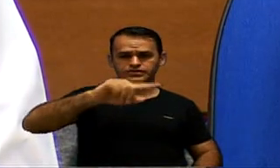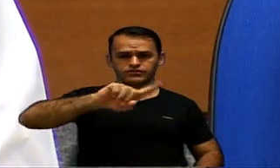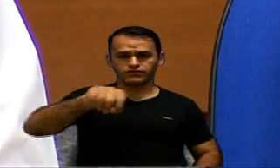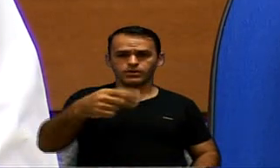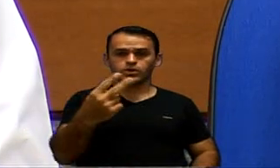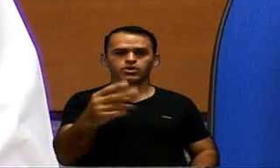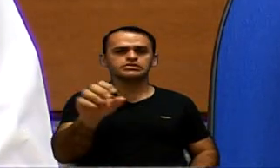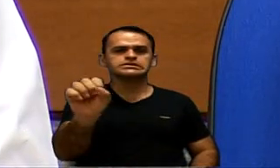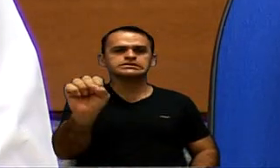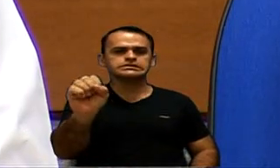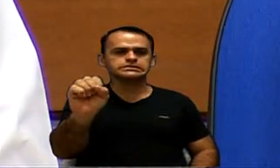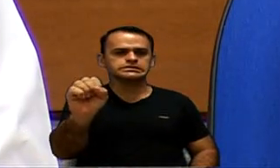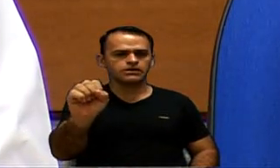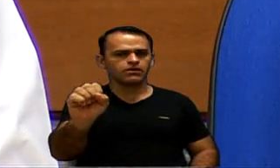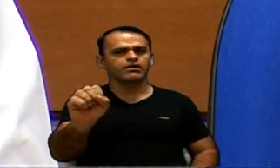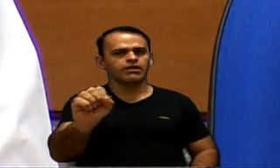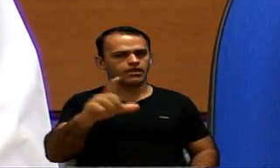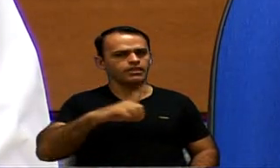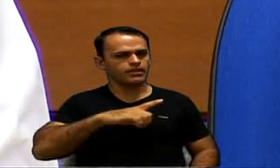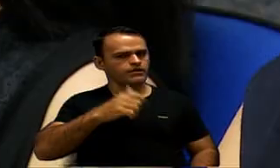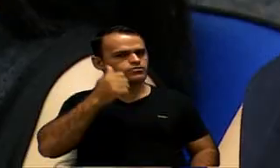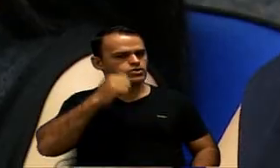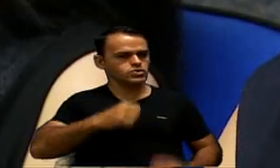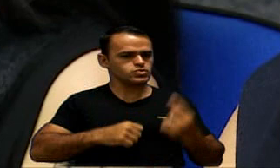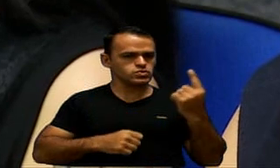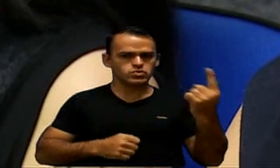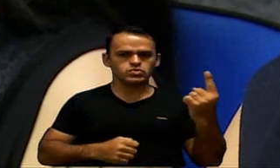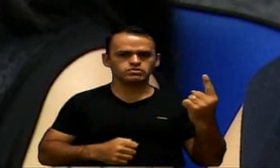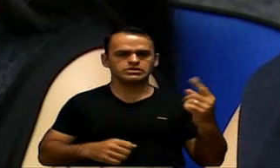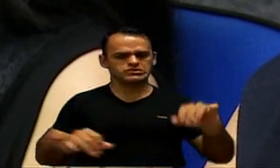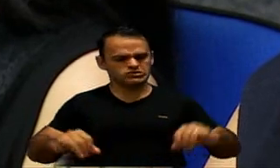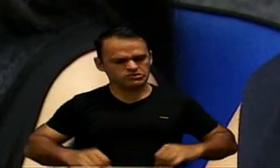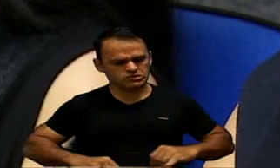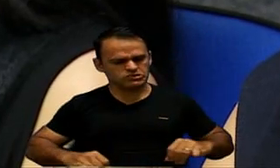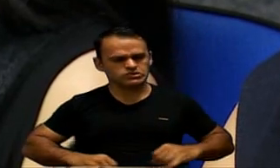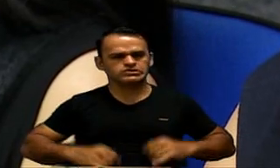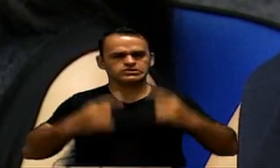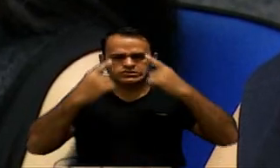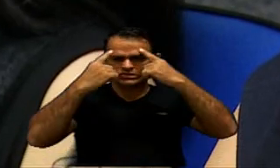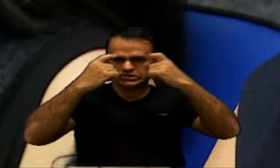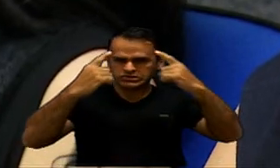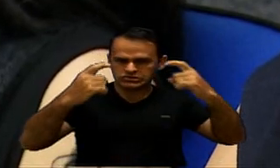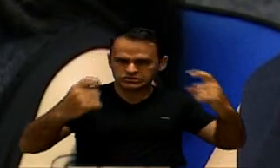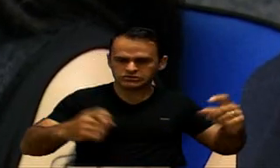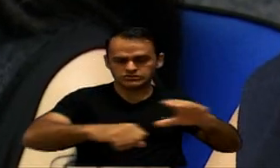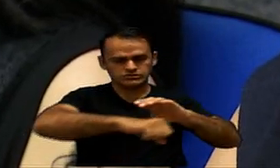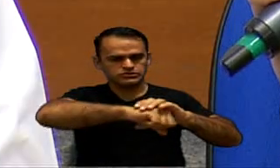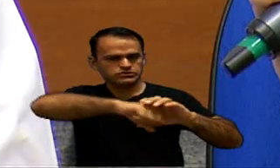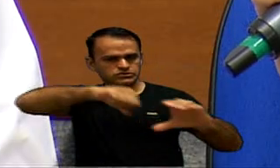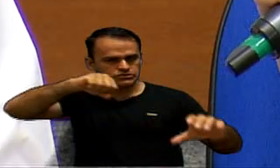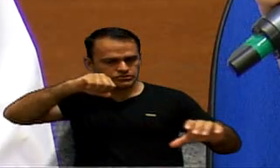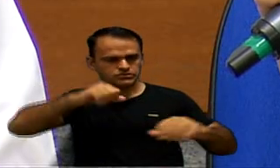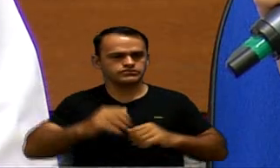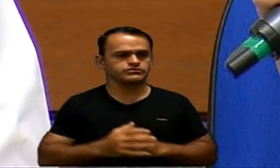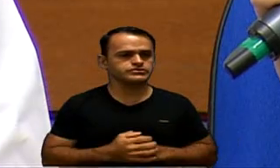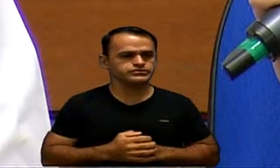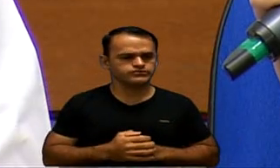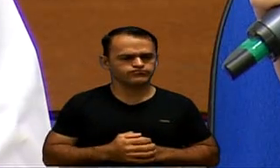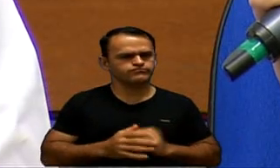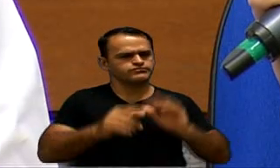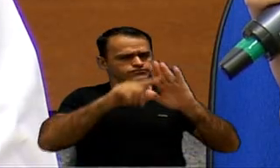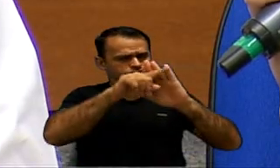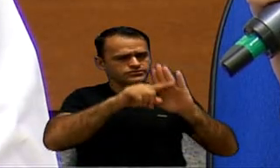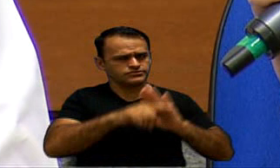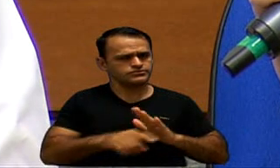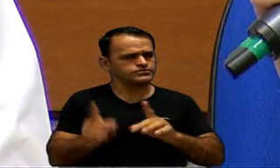segundos uma mulher sofre violência física no nosso país. Nós temos esses dados, e daí